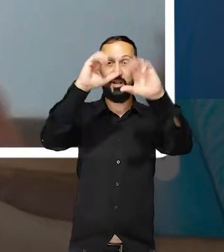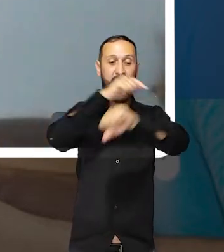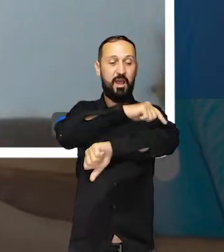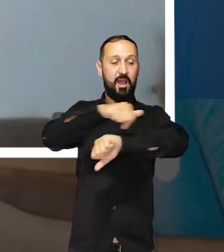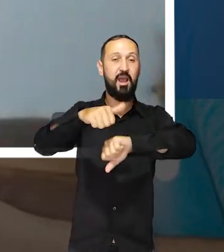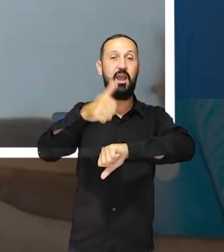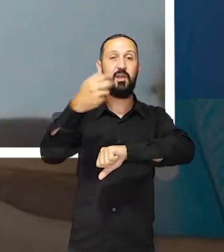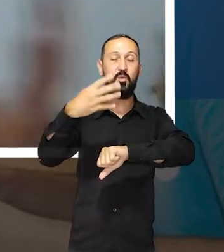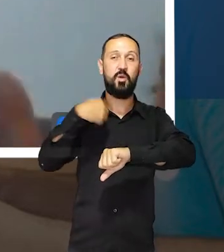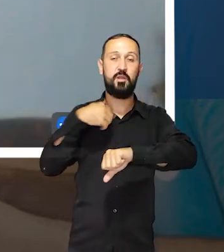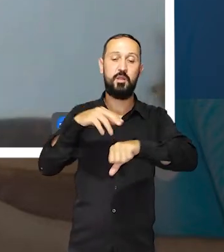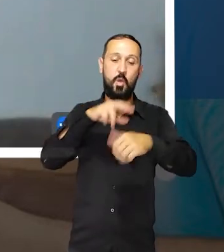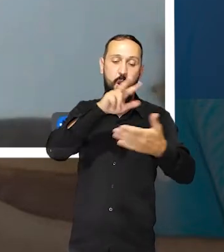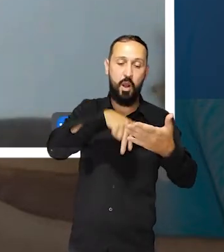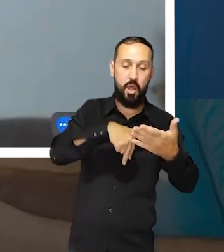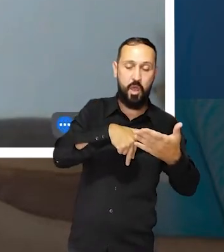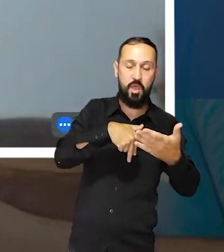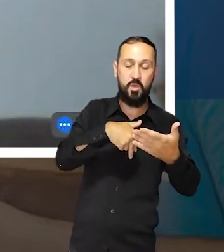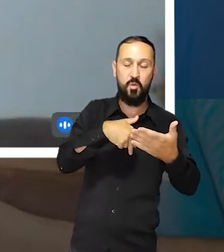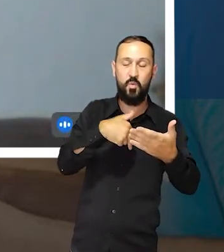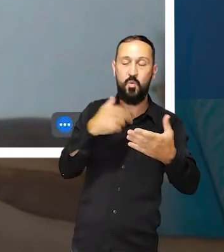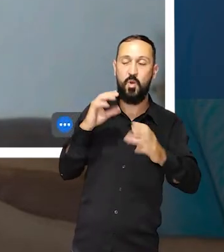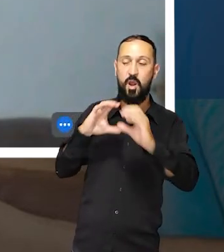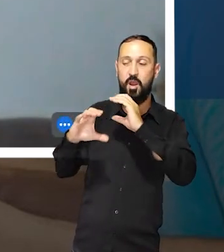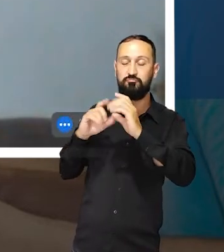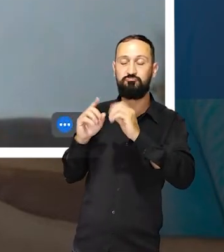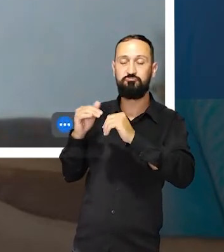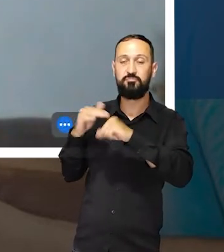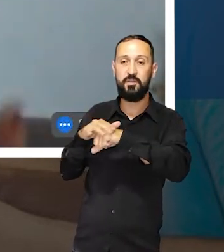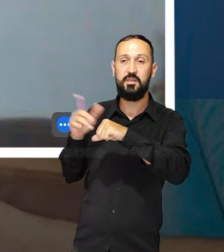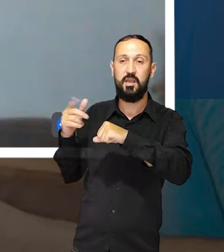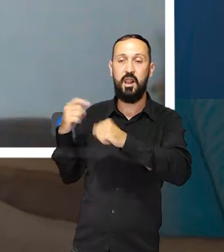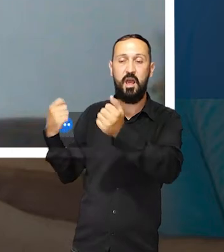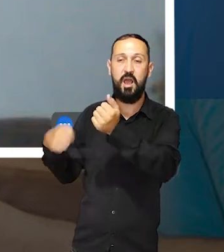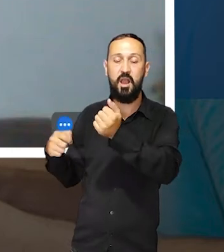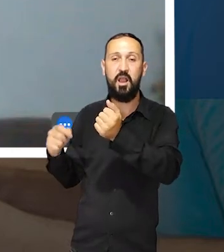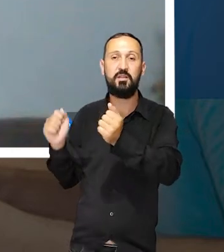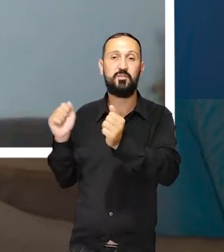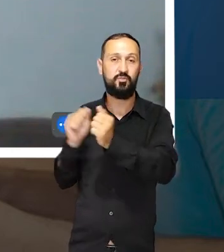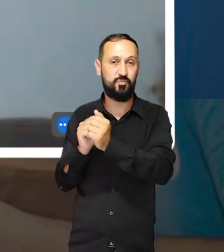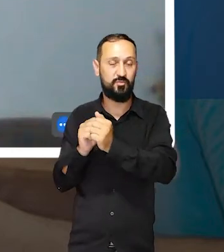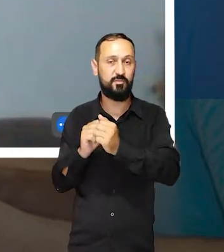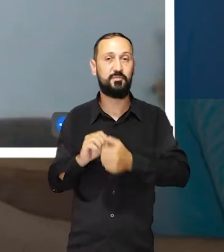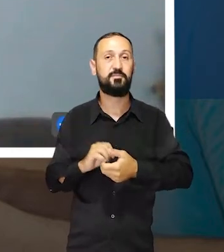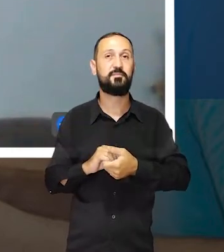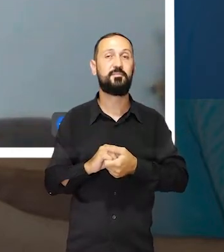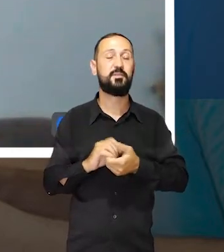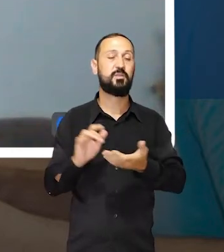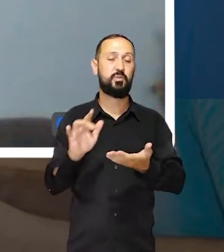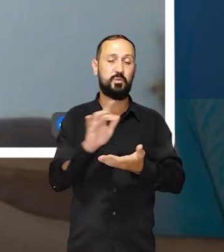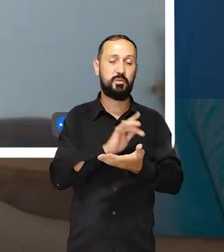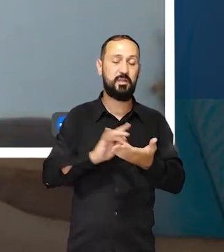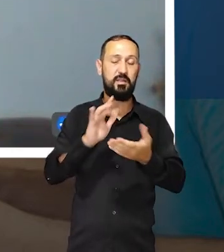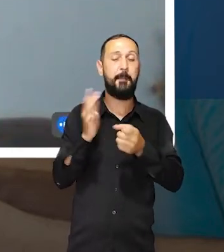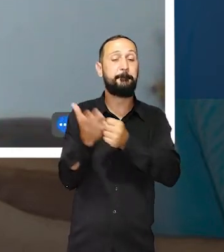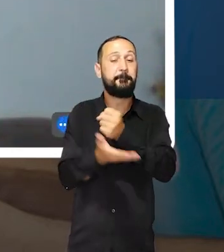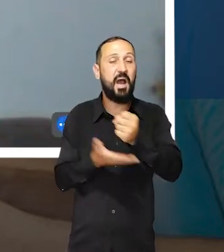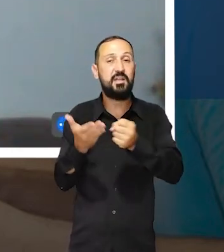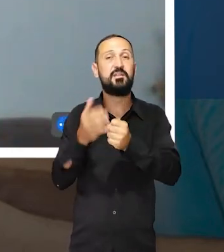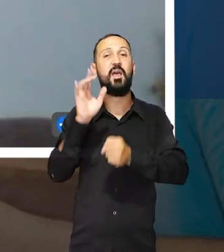uma espécie de diálogo. Eu leio o poema e ela canta a música. Mas o